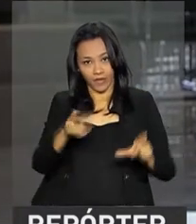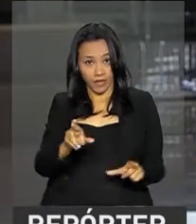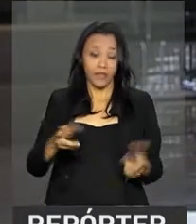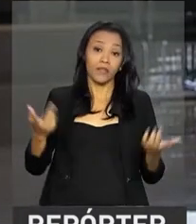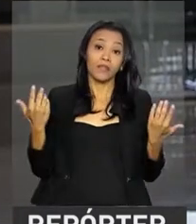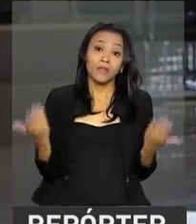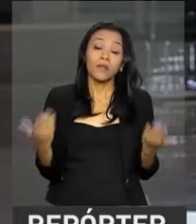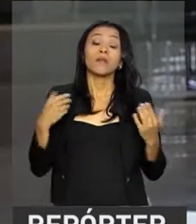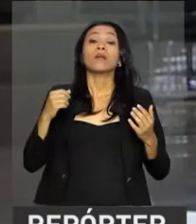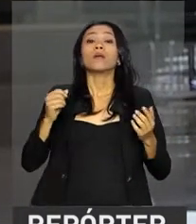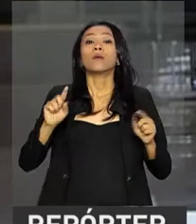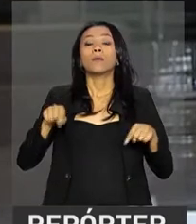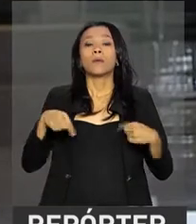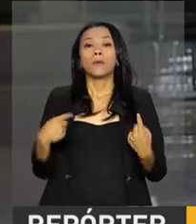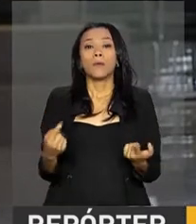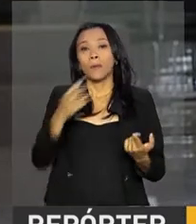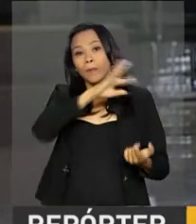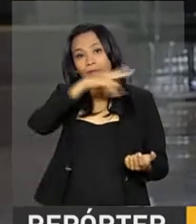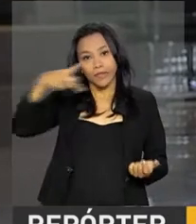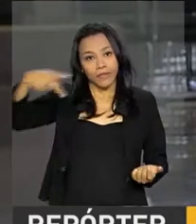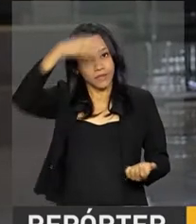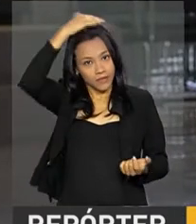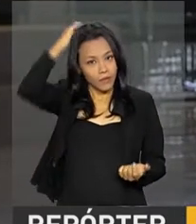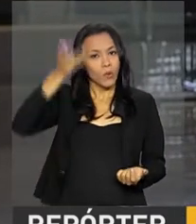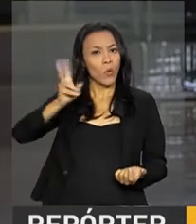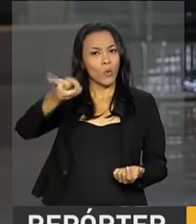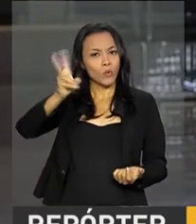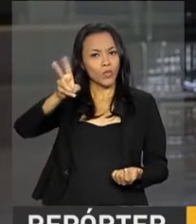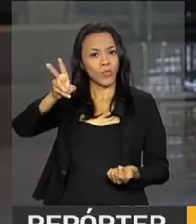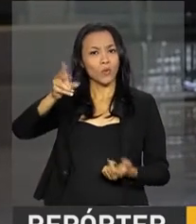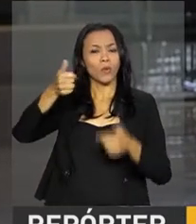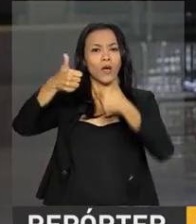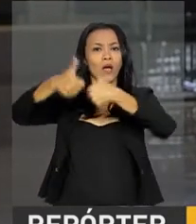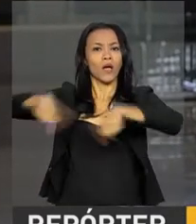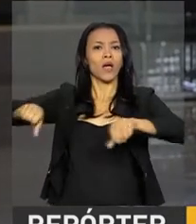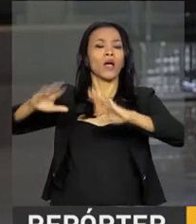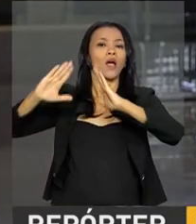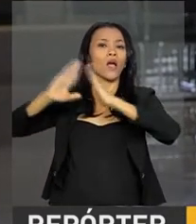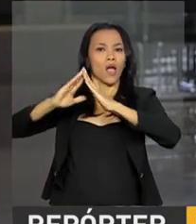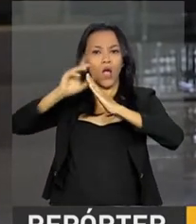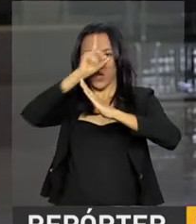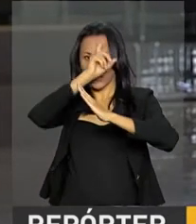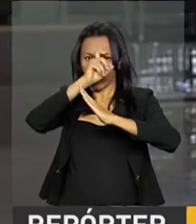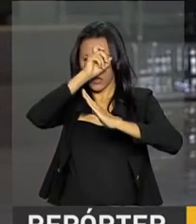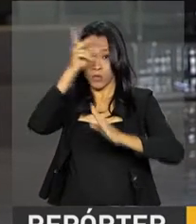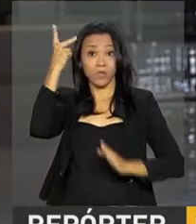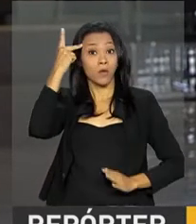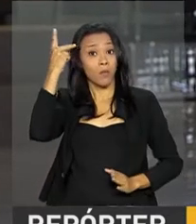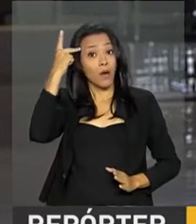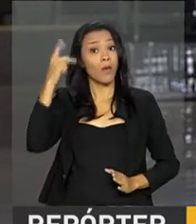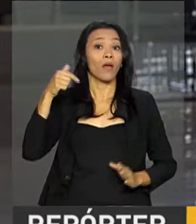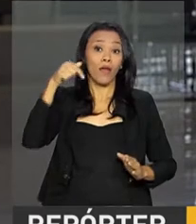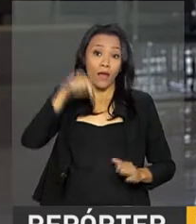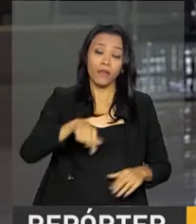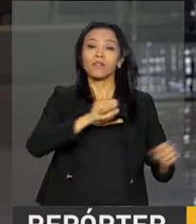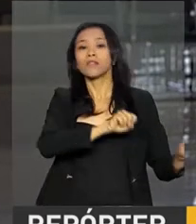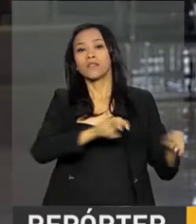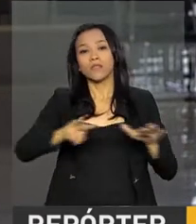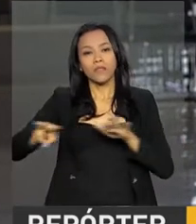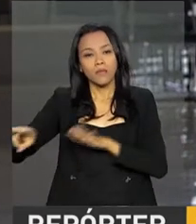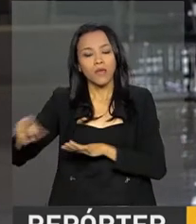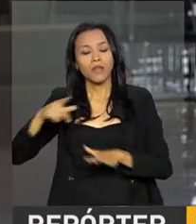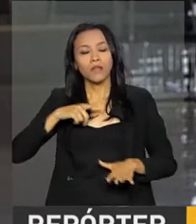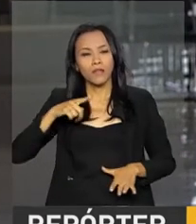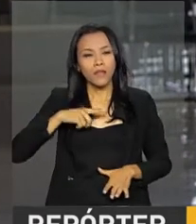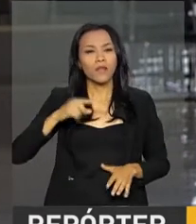a isso o presidente michel temer segue internado no hospital sírio libanês em são paulo onde nesta semana passou por um pequeno